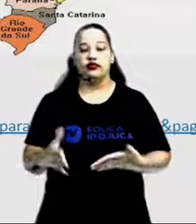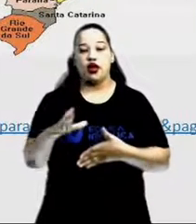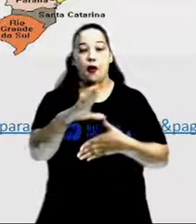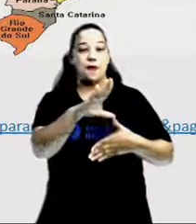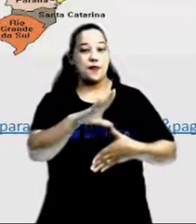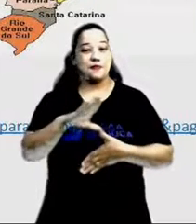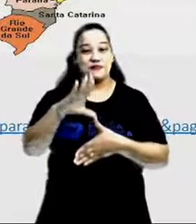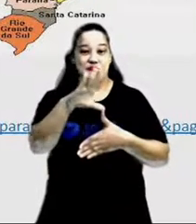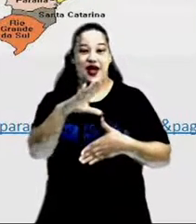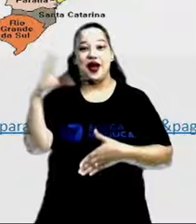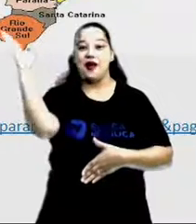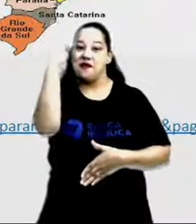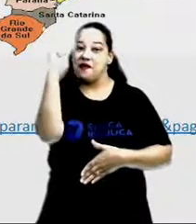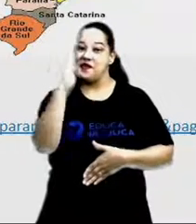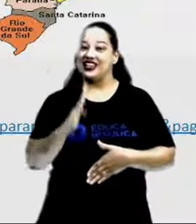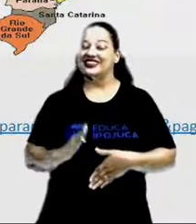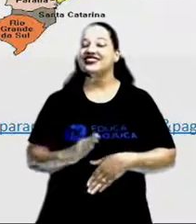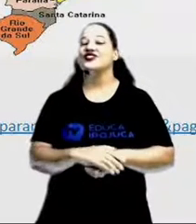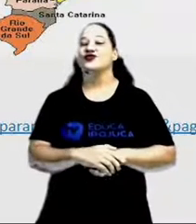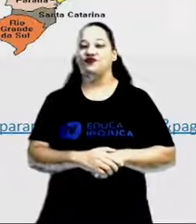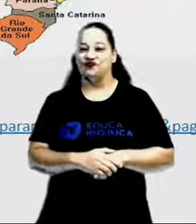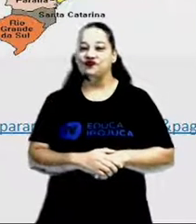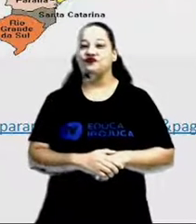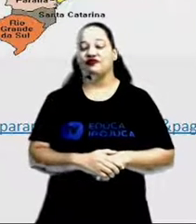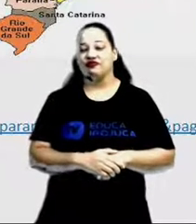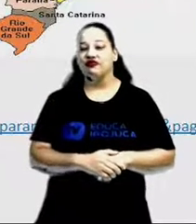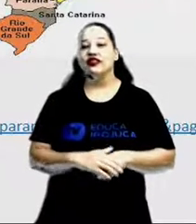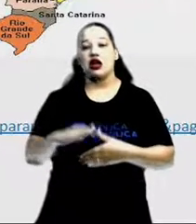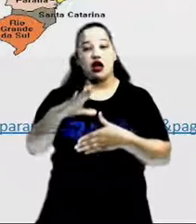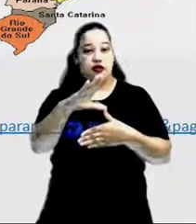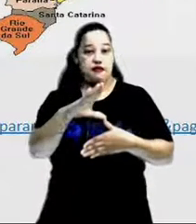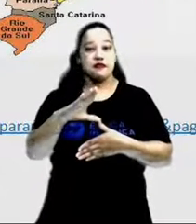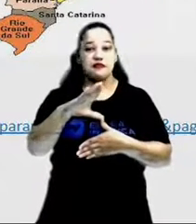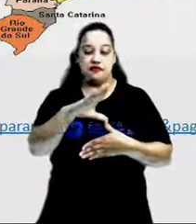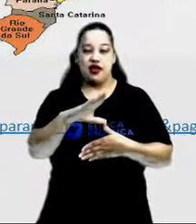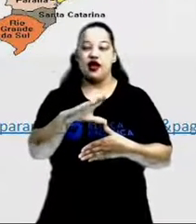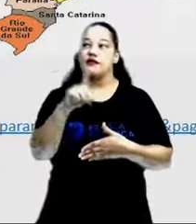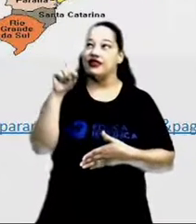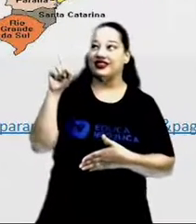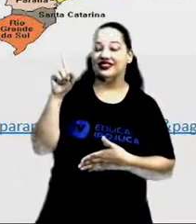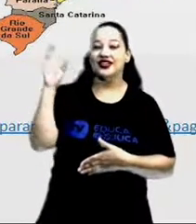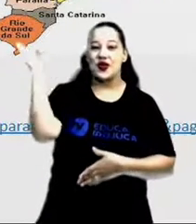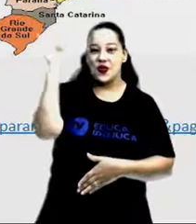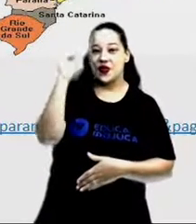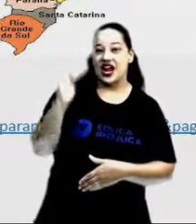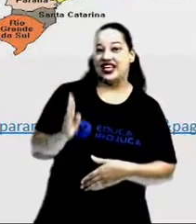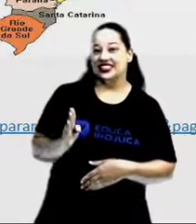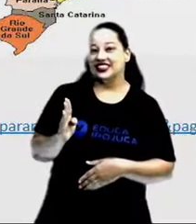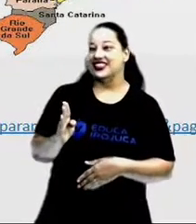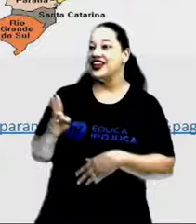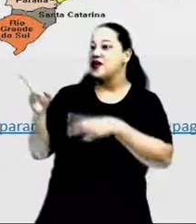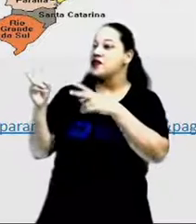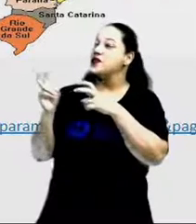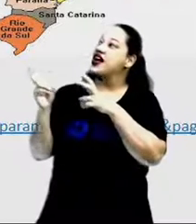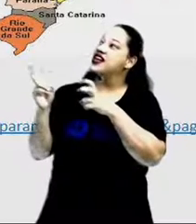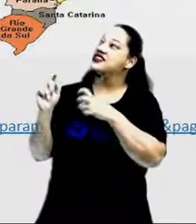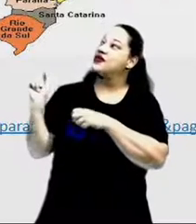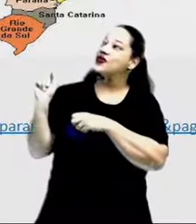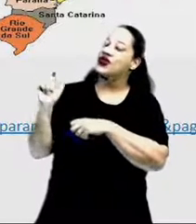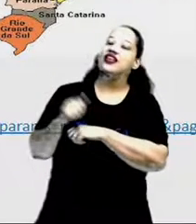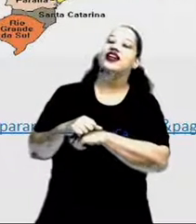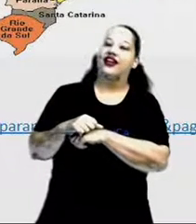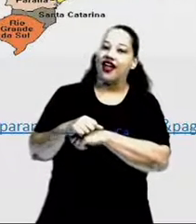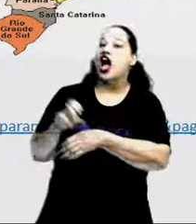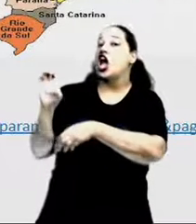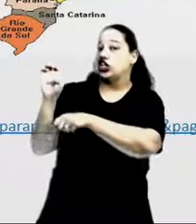é o mapa do Brasil. No mapa do Brasil, nós podemos perceber os